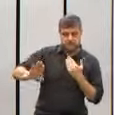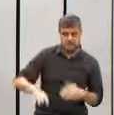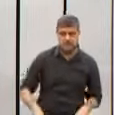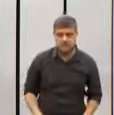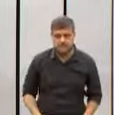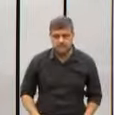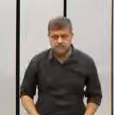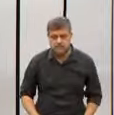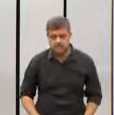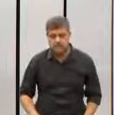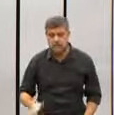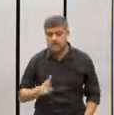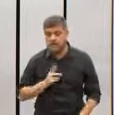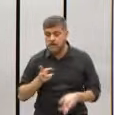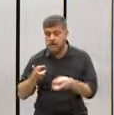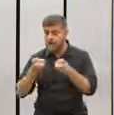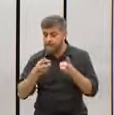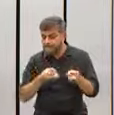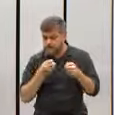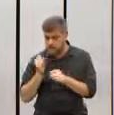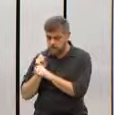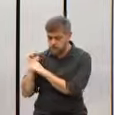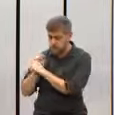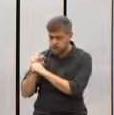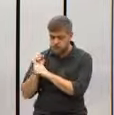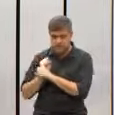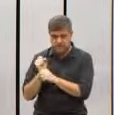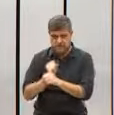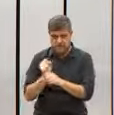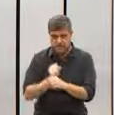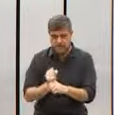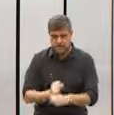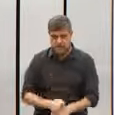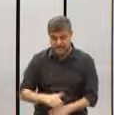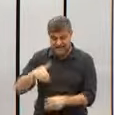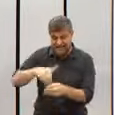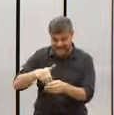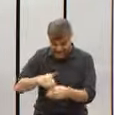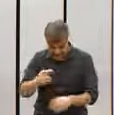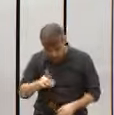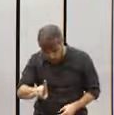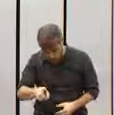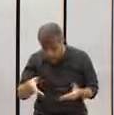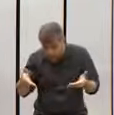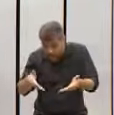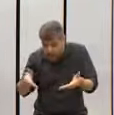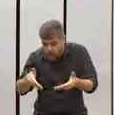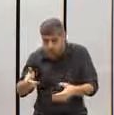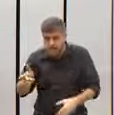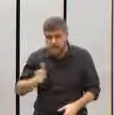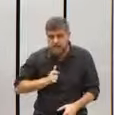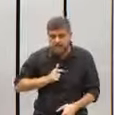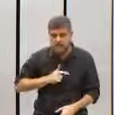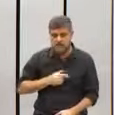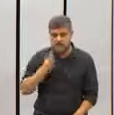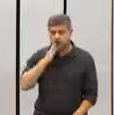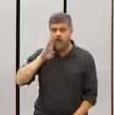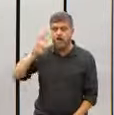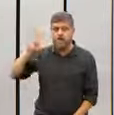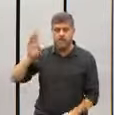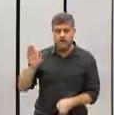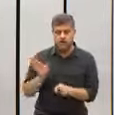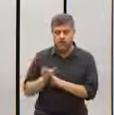No entanto, a gente tem observado que nos últimos anos, inclusive nessa última eleição, muitos conselheiros